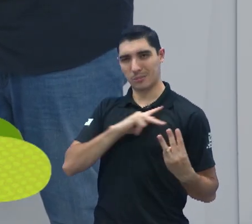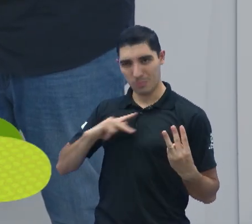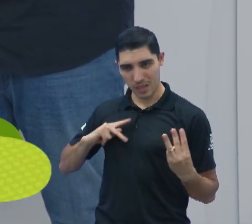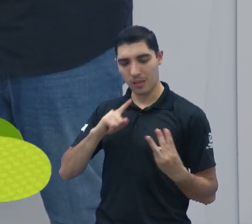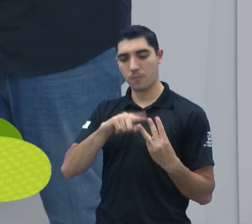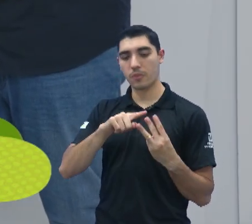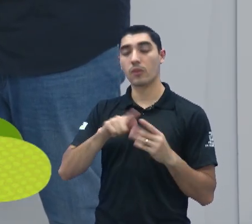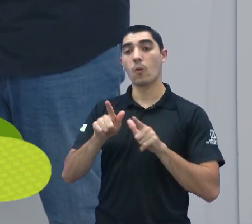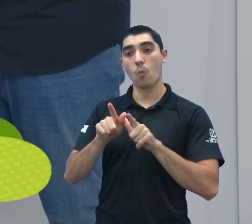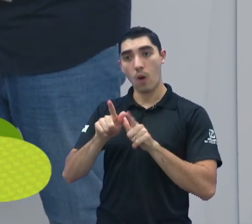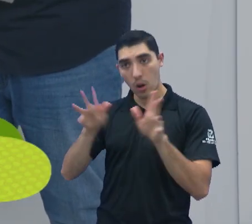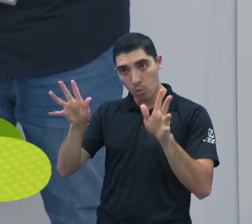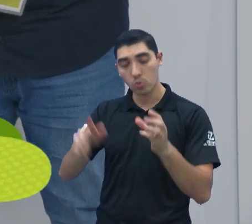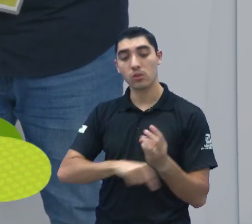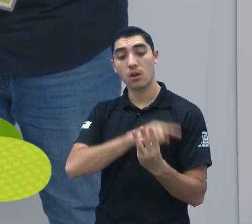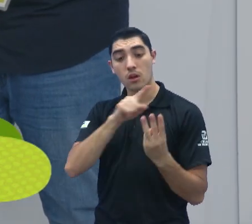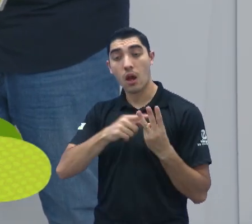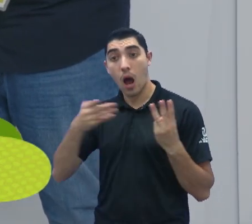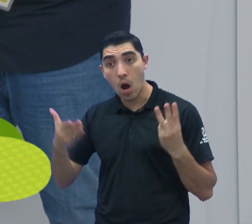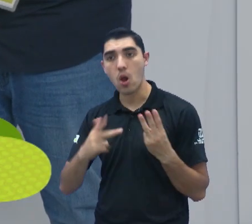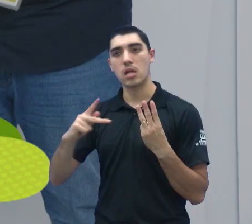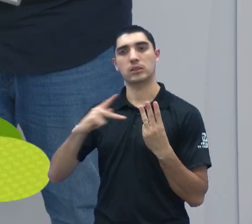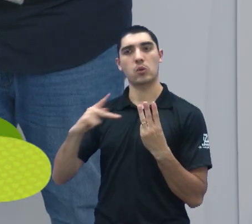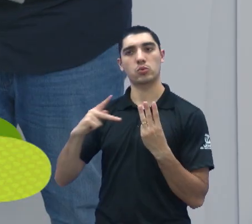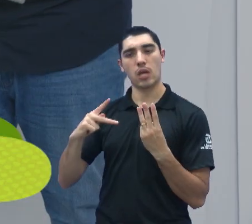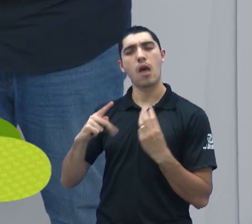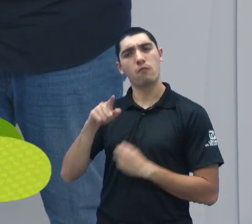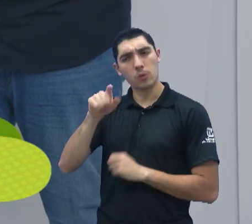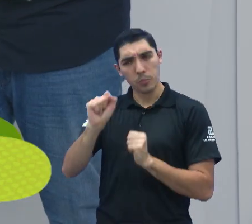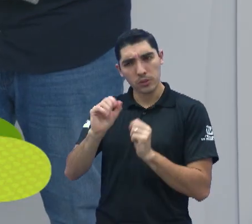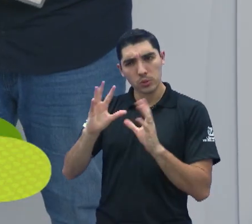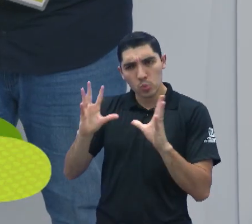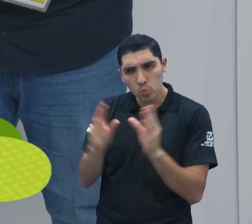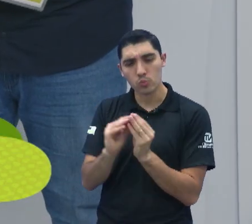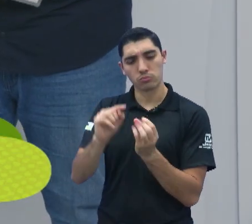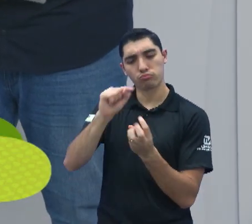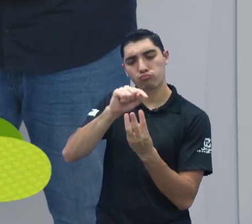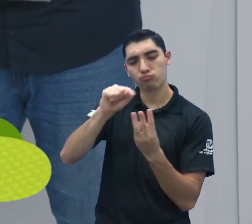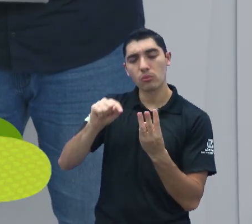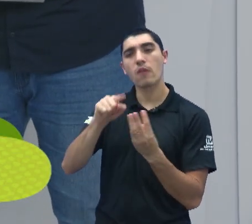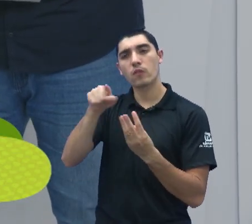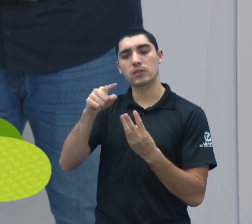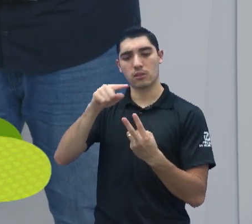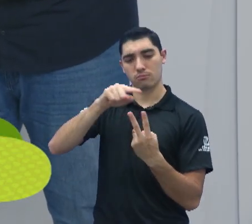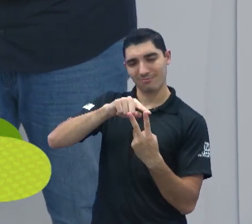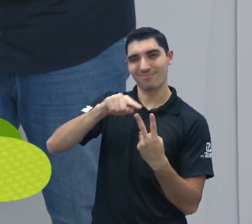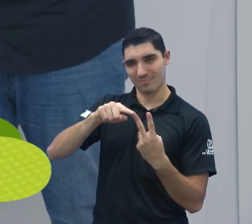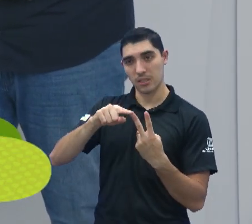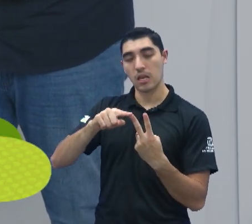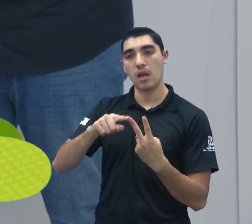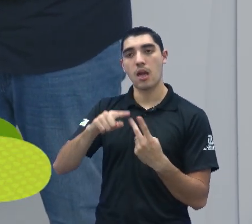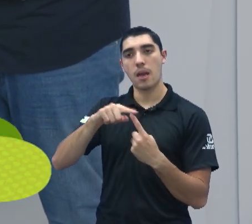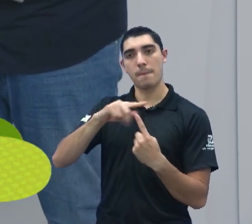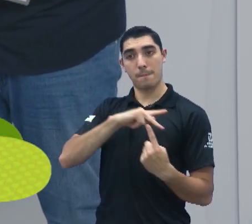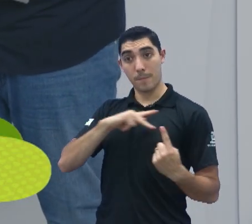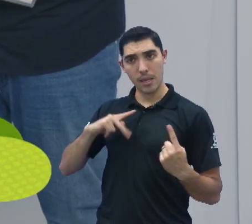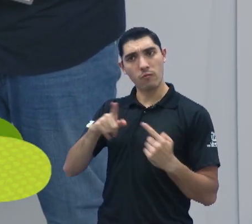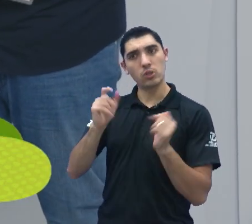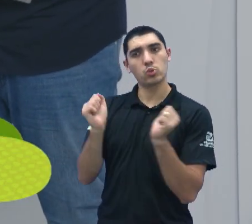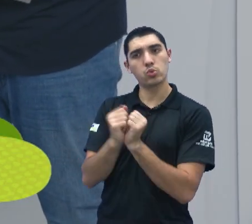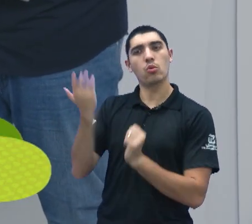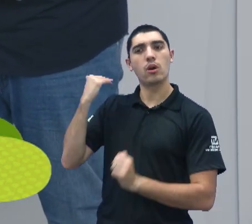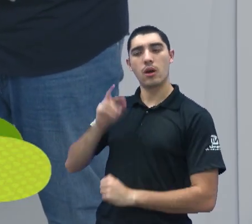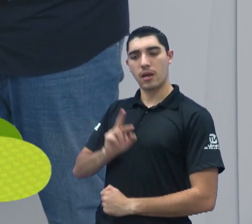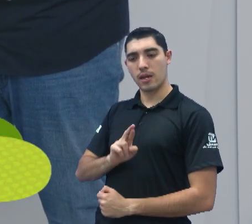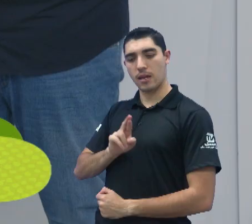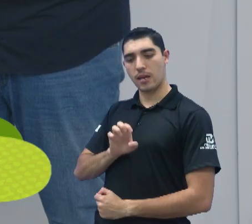para cá, e agora o São José. Rápidas pinceladas, esse período. Pinheiros, que inclusive até você chegou a trabalhar com o Reinaldo Bacilieri, que trabalhou bom tempo